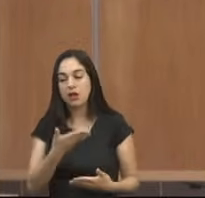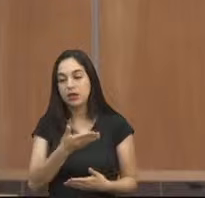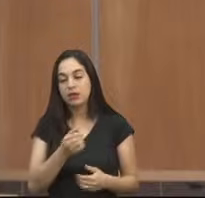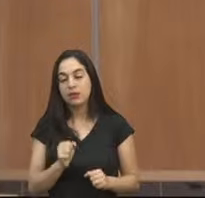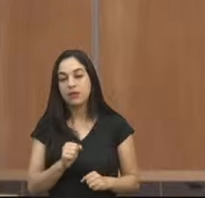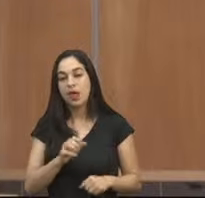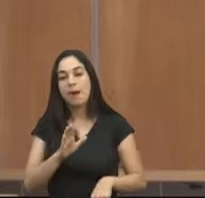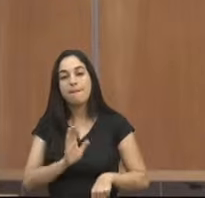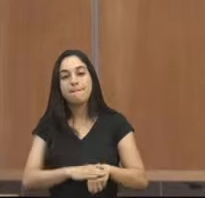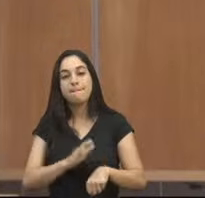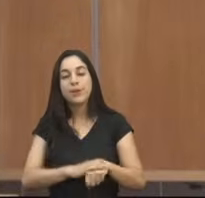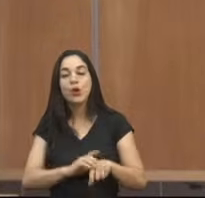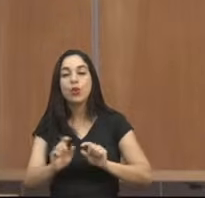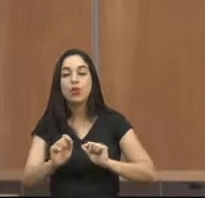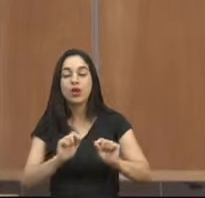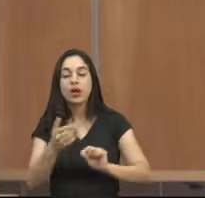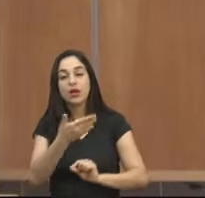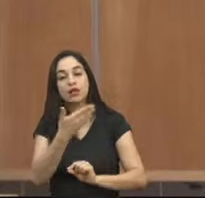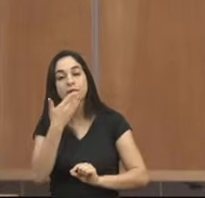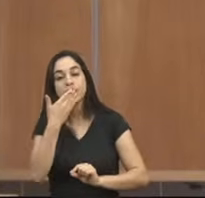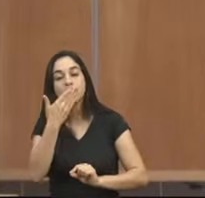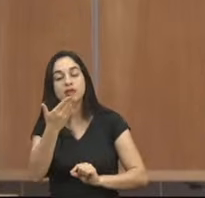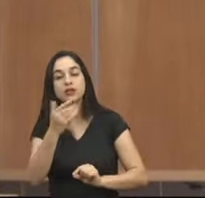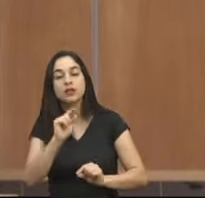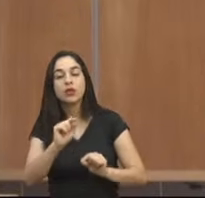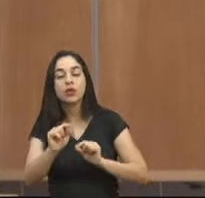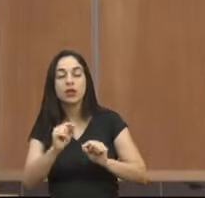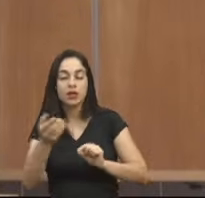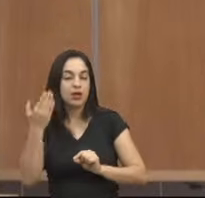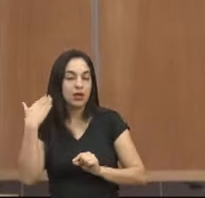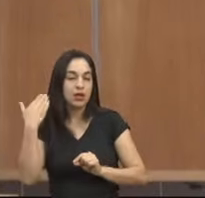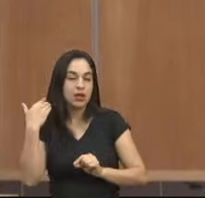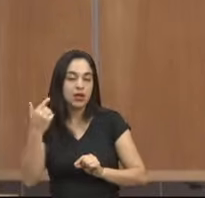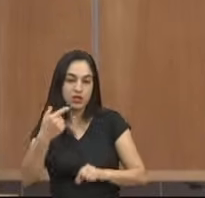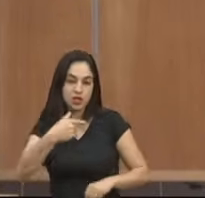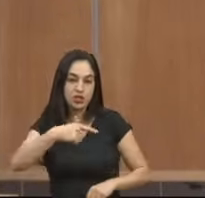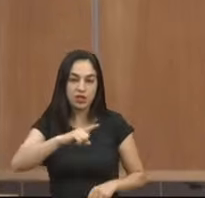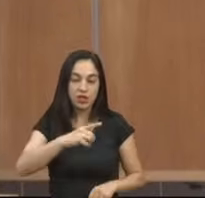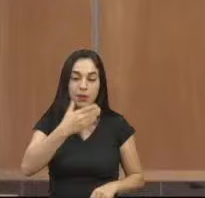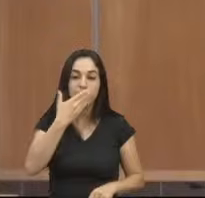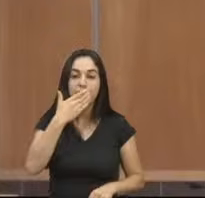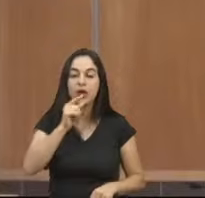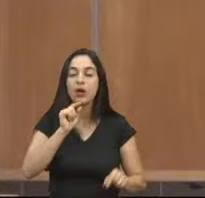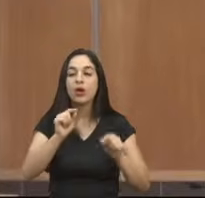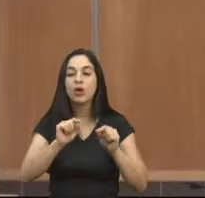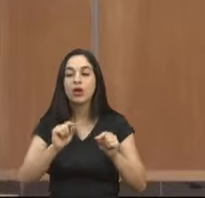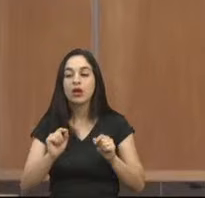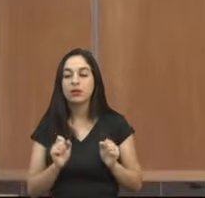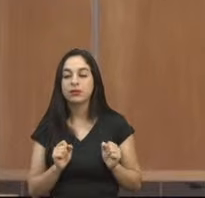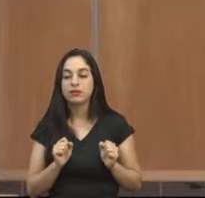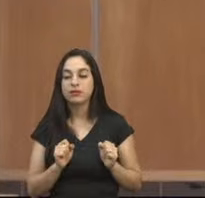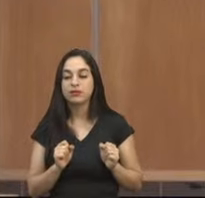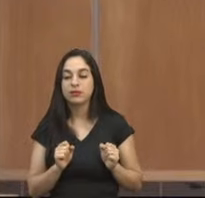que mais eles pediam lá na época que a gente ia fazer